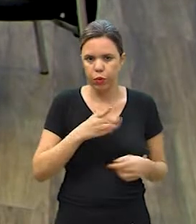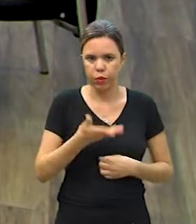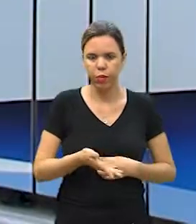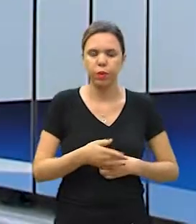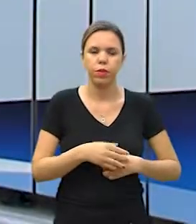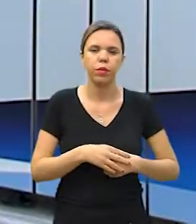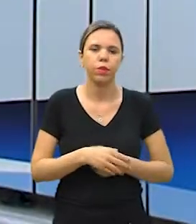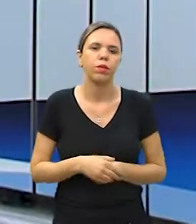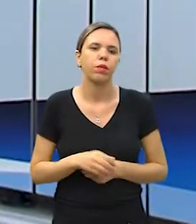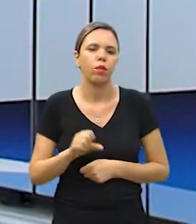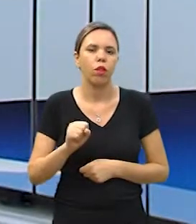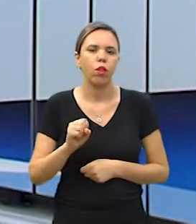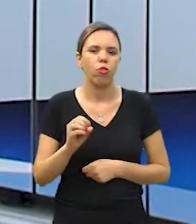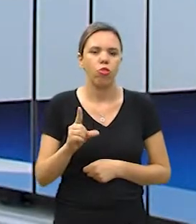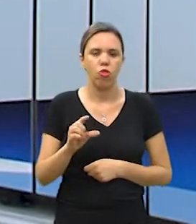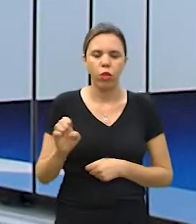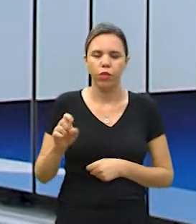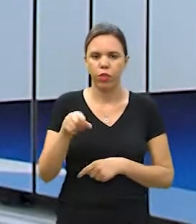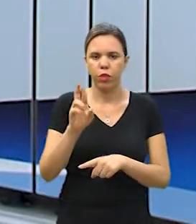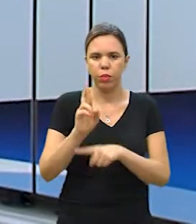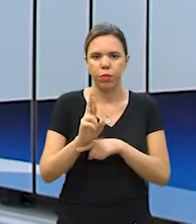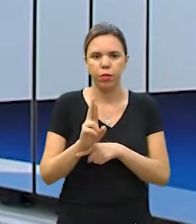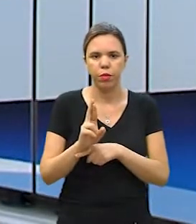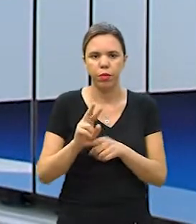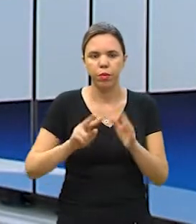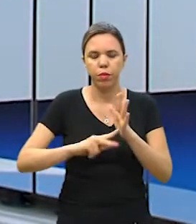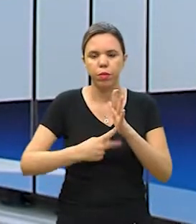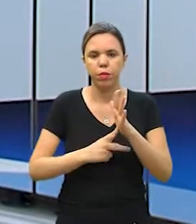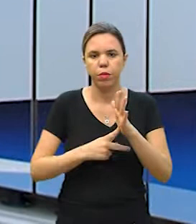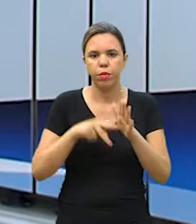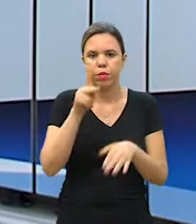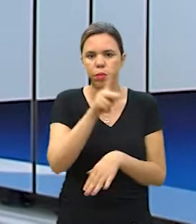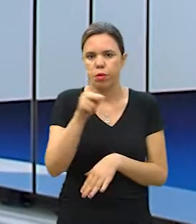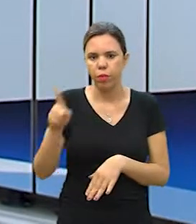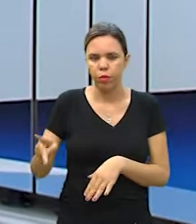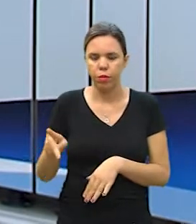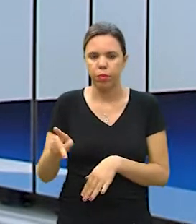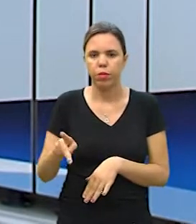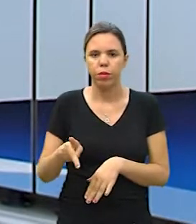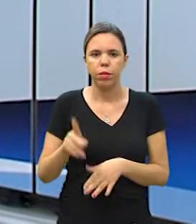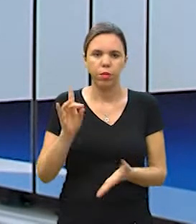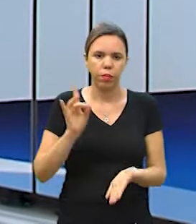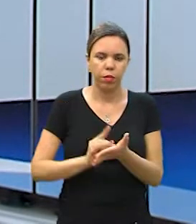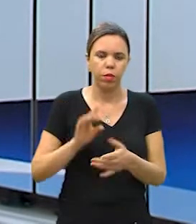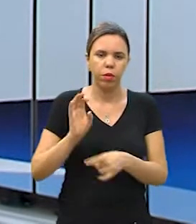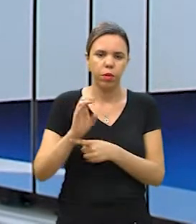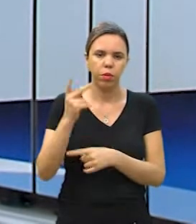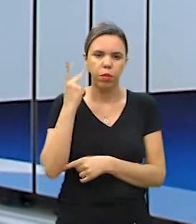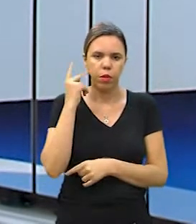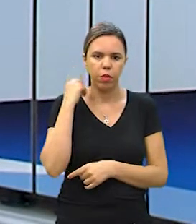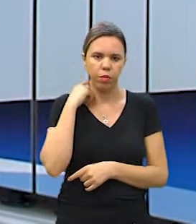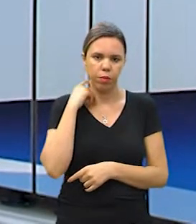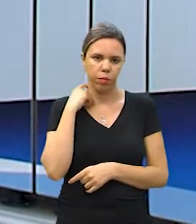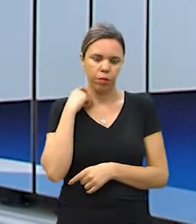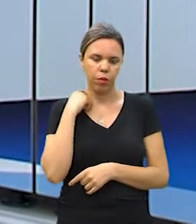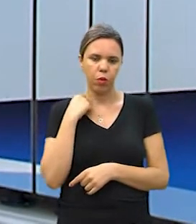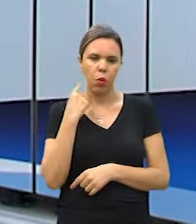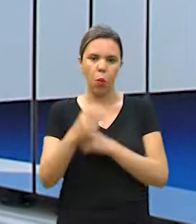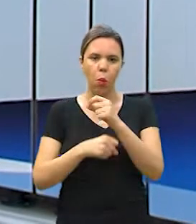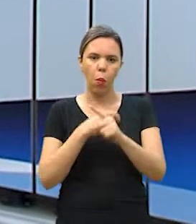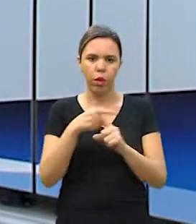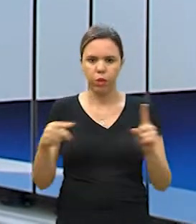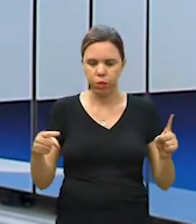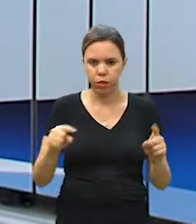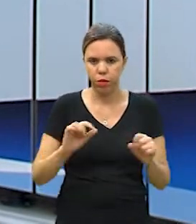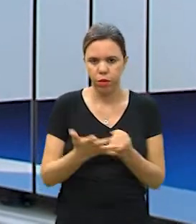tendo. Solange, você que representa o Sindicato dos Professores do Ensino Oficial do Estado de São Paulo, 1